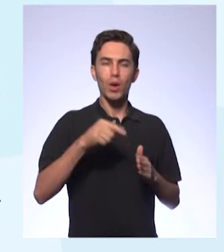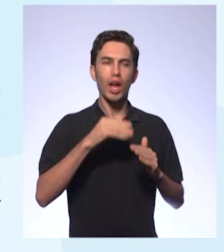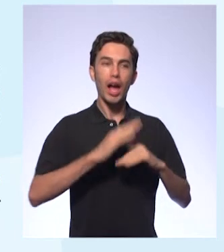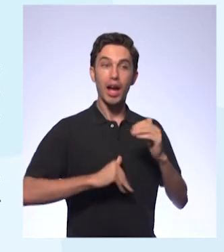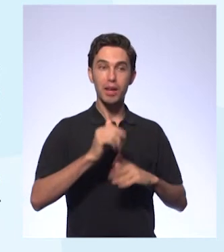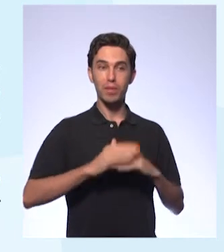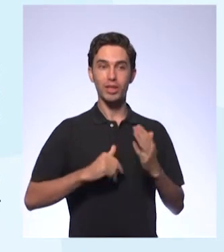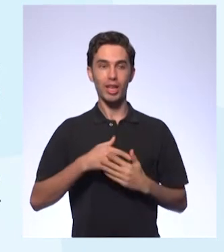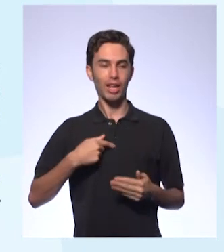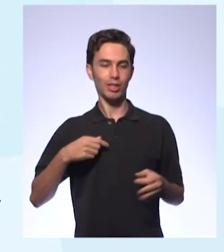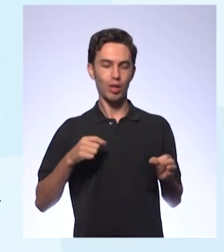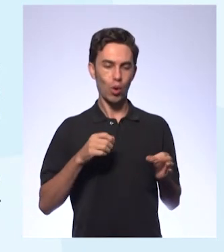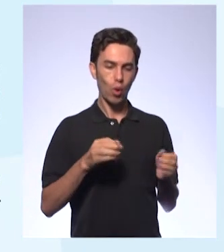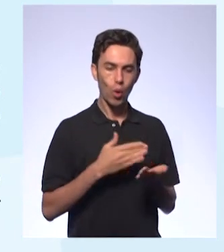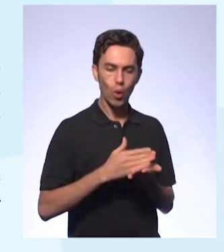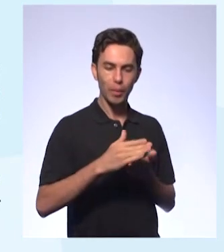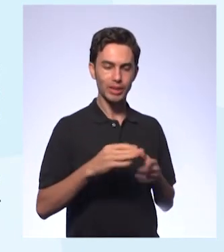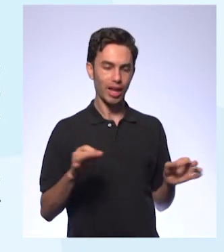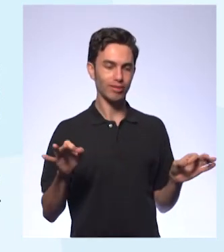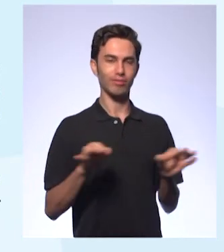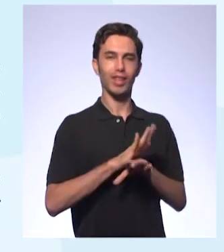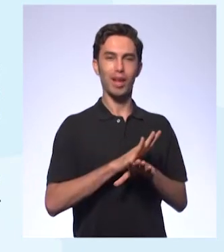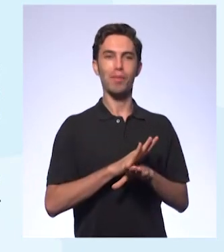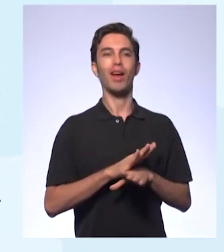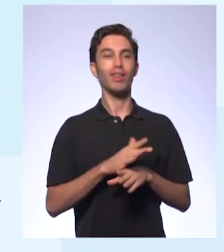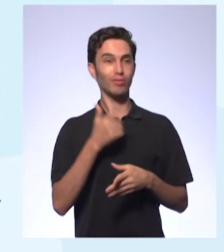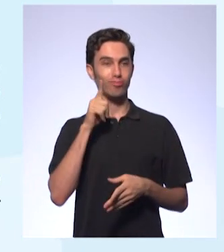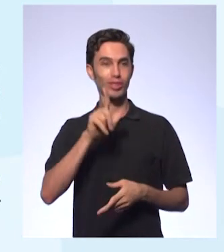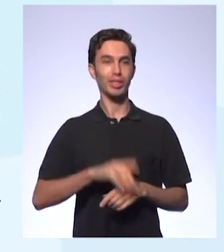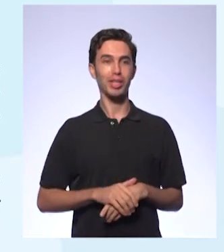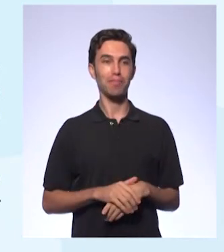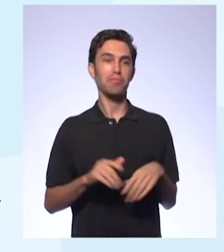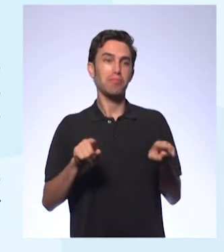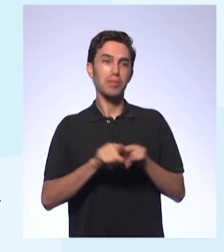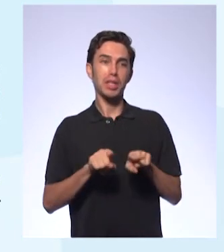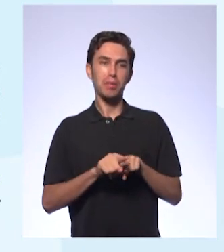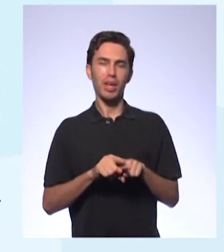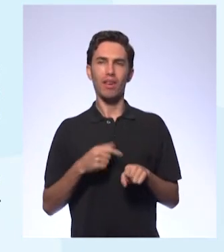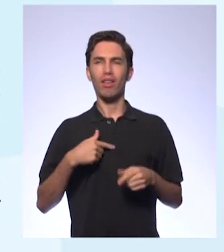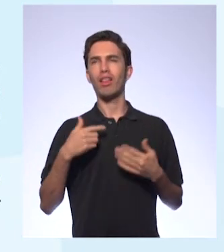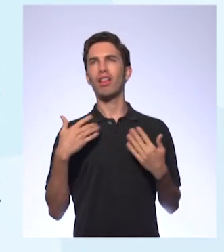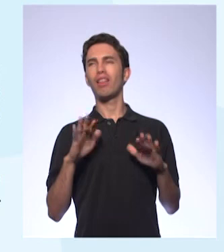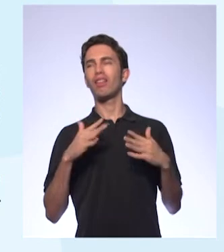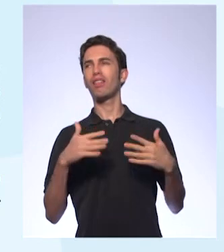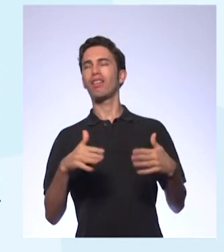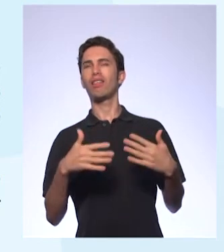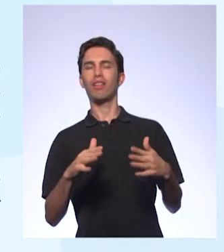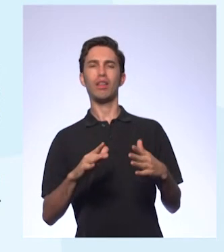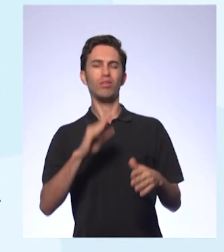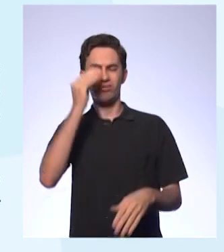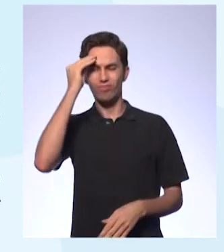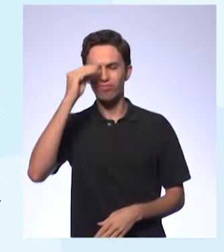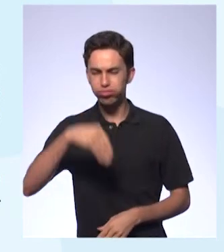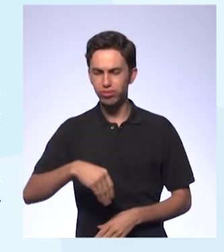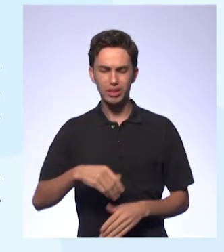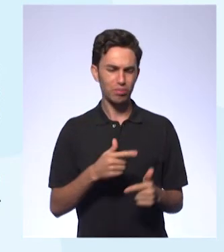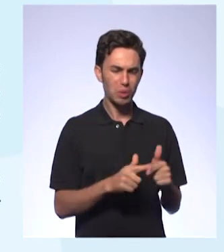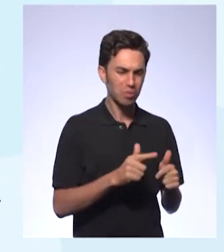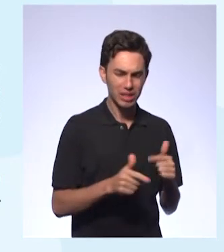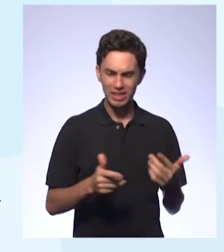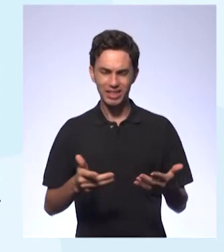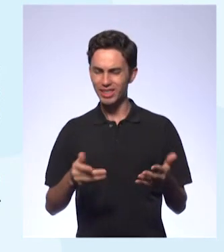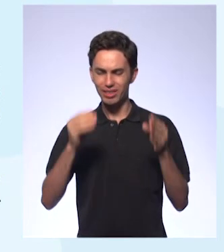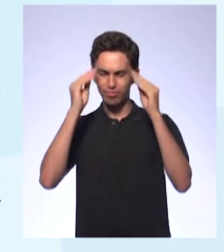terminar o que assumimos ou começamos, ao invés de procrastinar ou desistir quando as coisas ficam difíceis